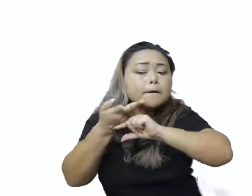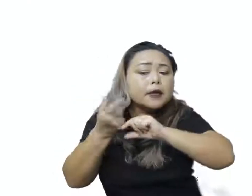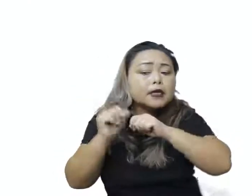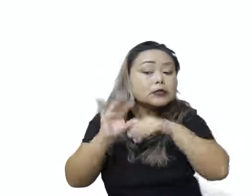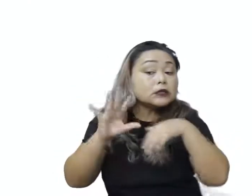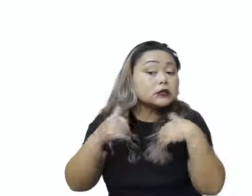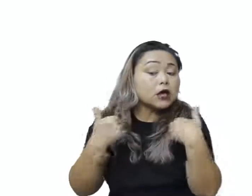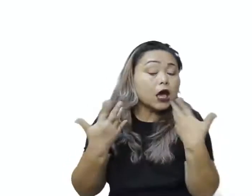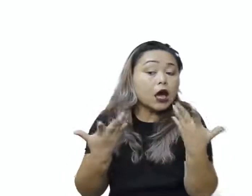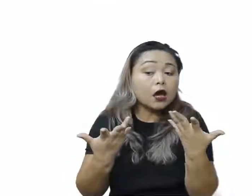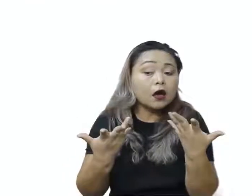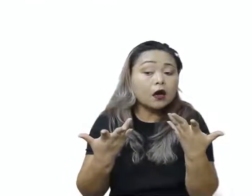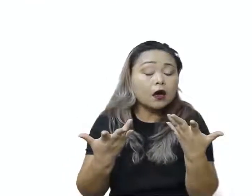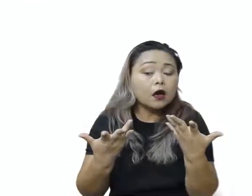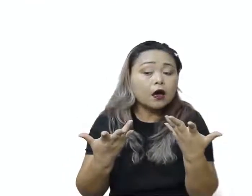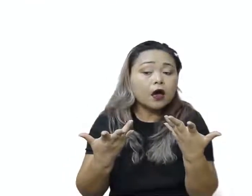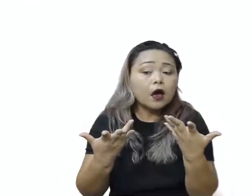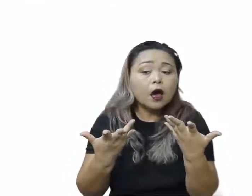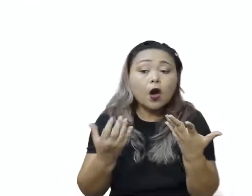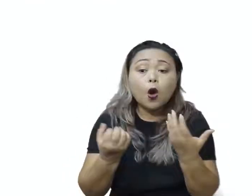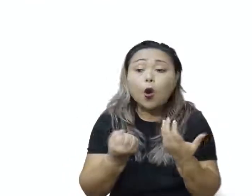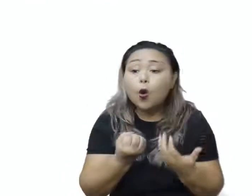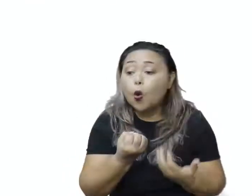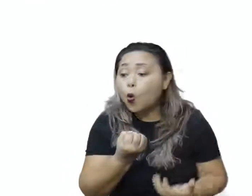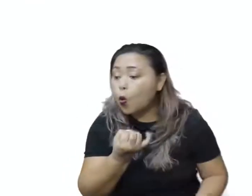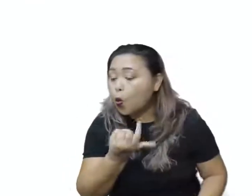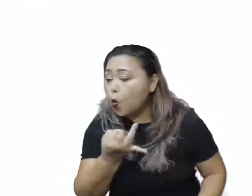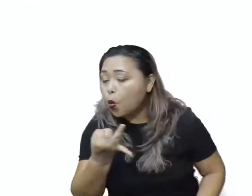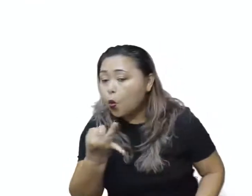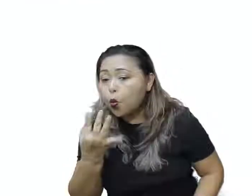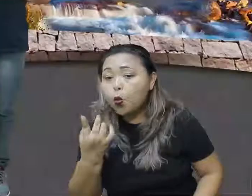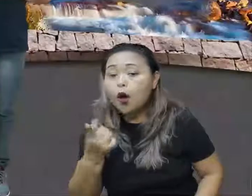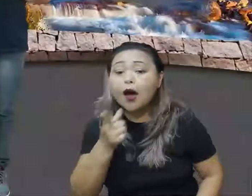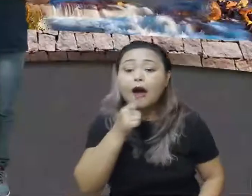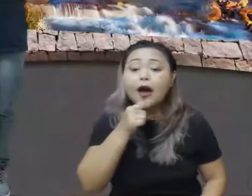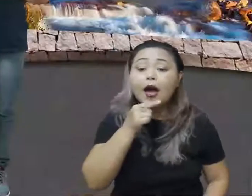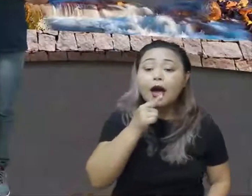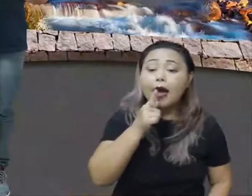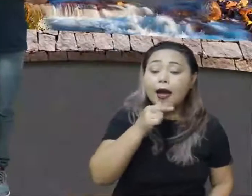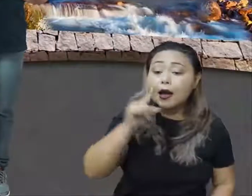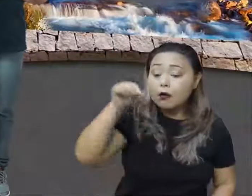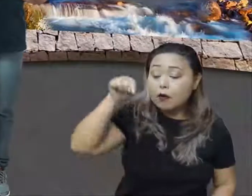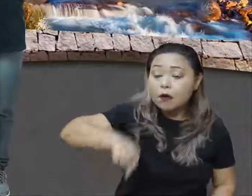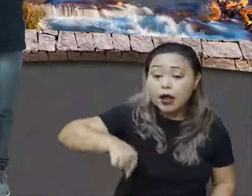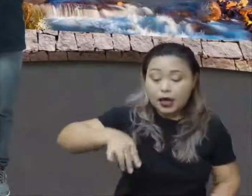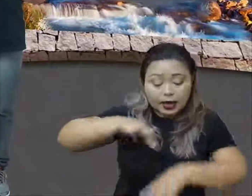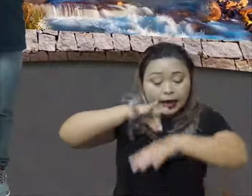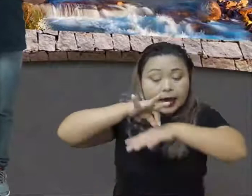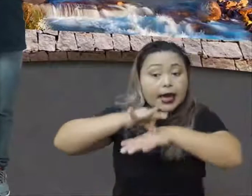para quantos 1.000 litros de água é para consumir 1 quilo de carne bovina.